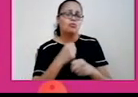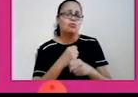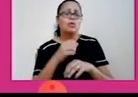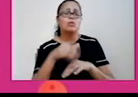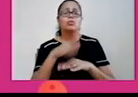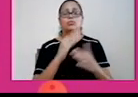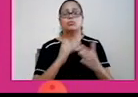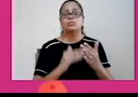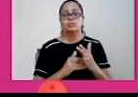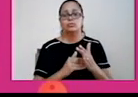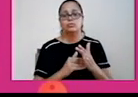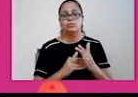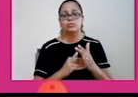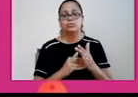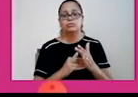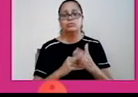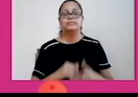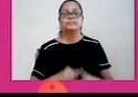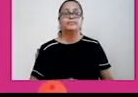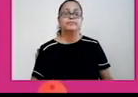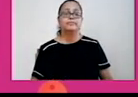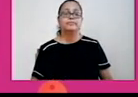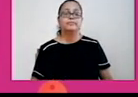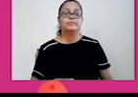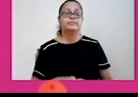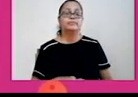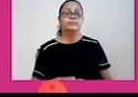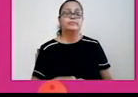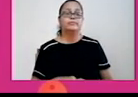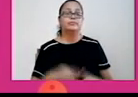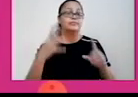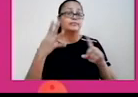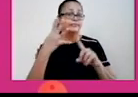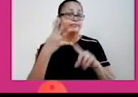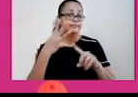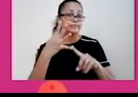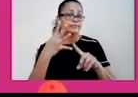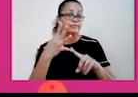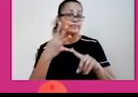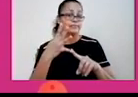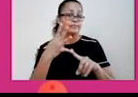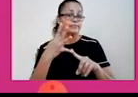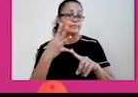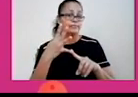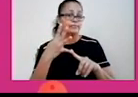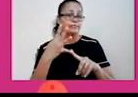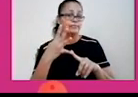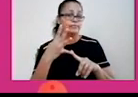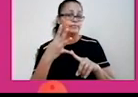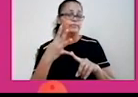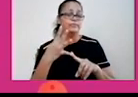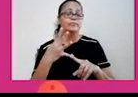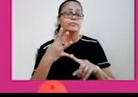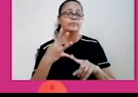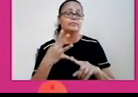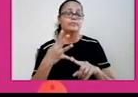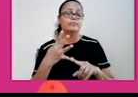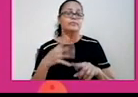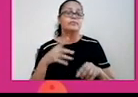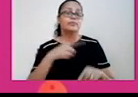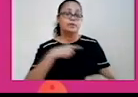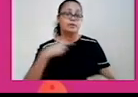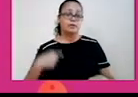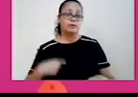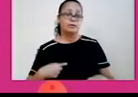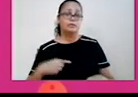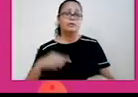mar, do oceano, mais quente. E nós temos um outro fator climático específico dessa região aí da Ásia, na qual a China